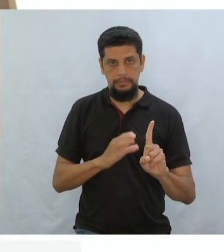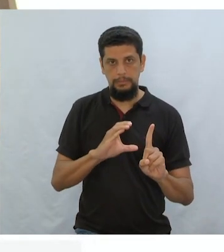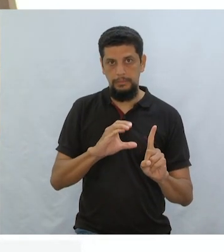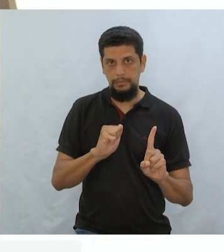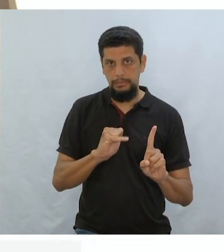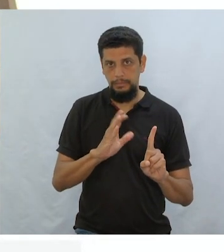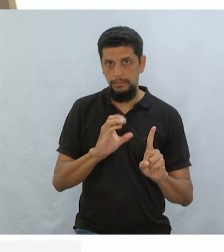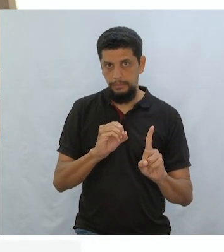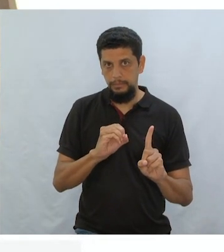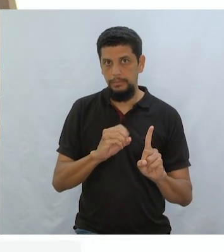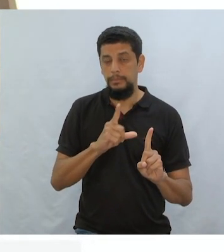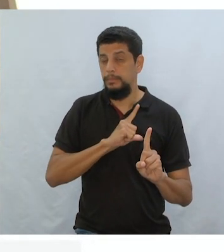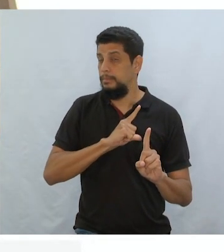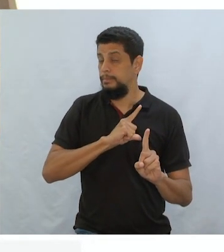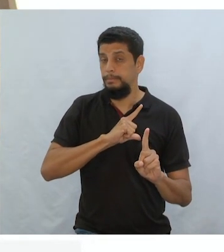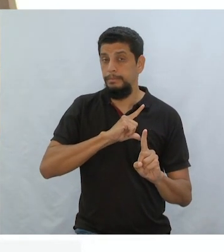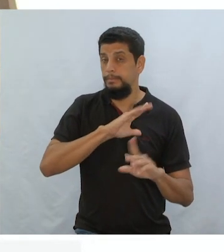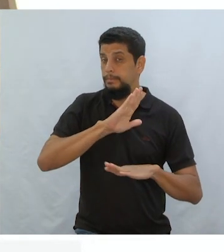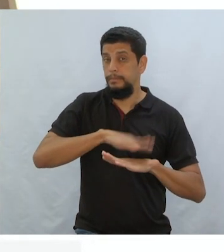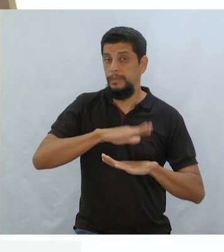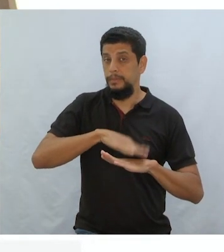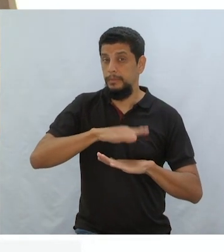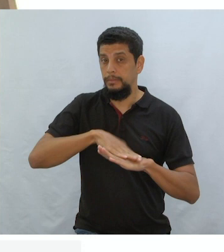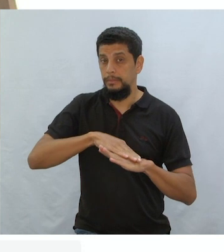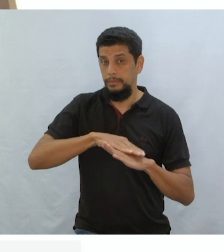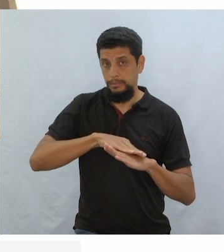tem a maior coleção.